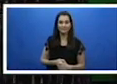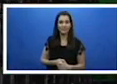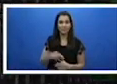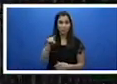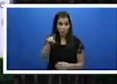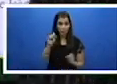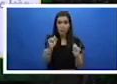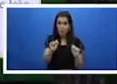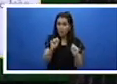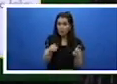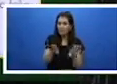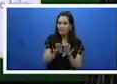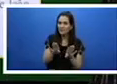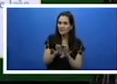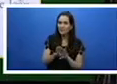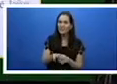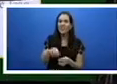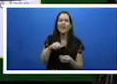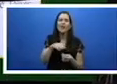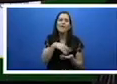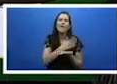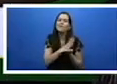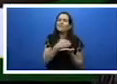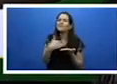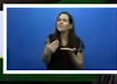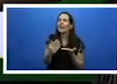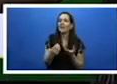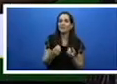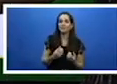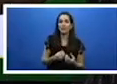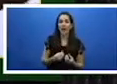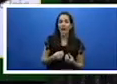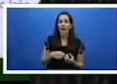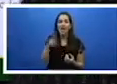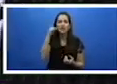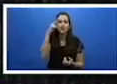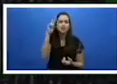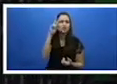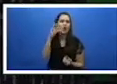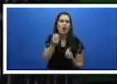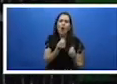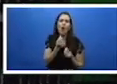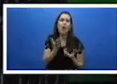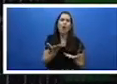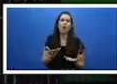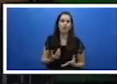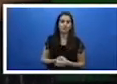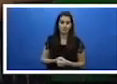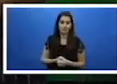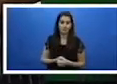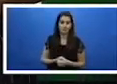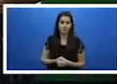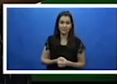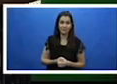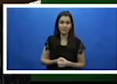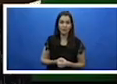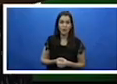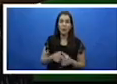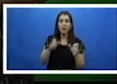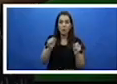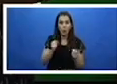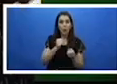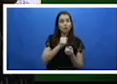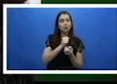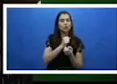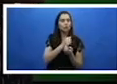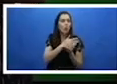Você poderá iniciar assim. Então, aqui é o começo da história. Ah, eu posso copiar pelo menos o